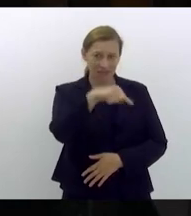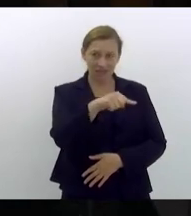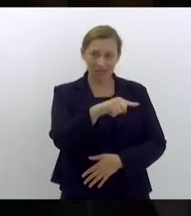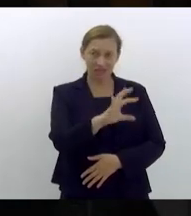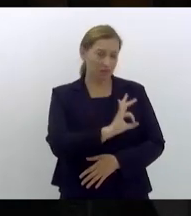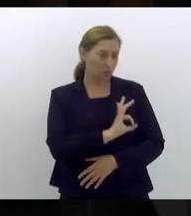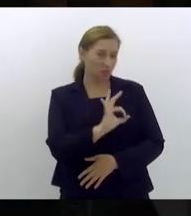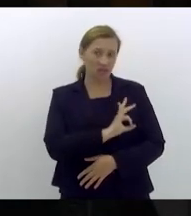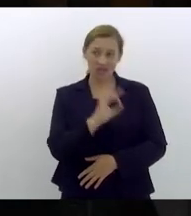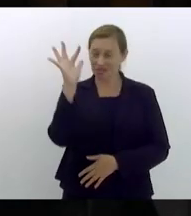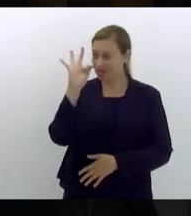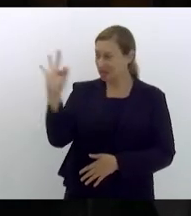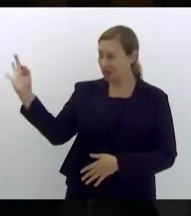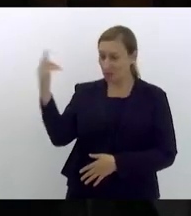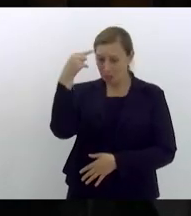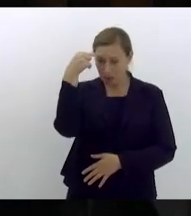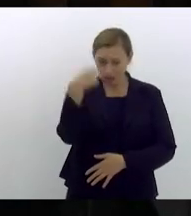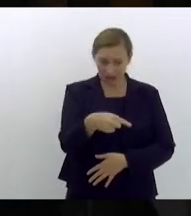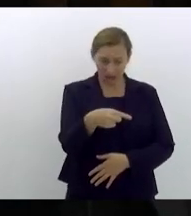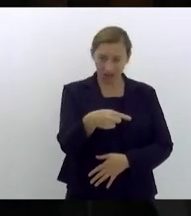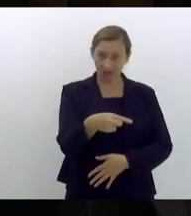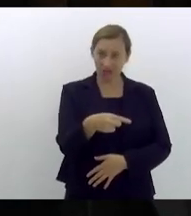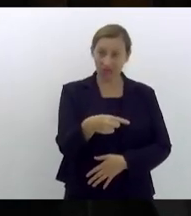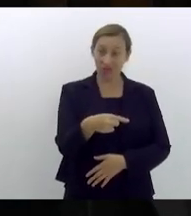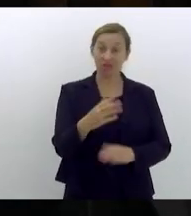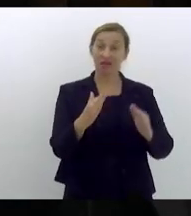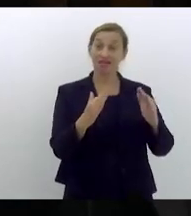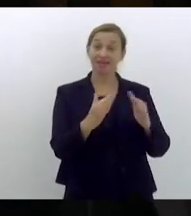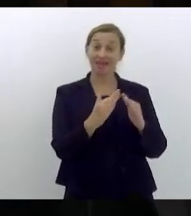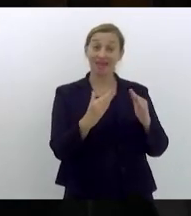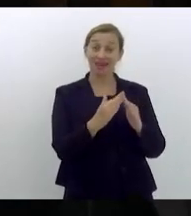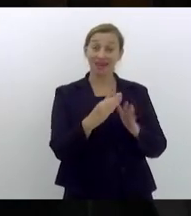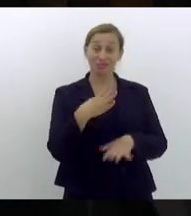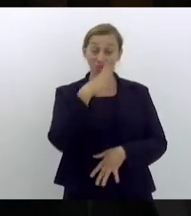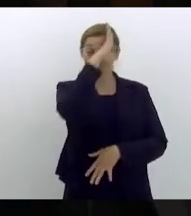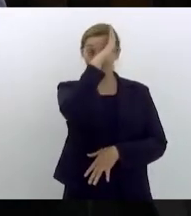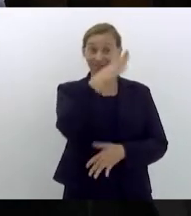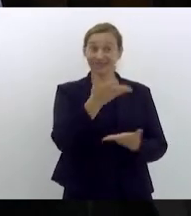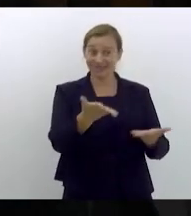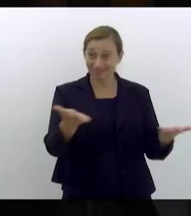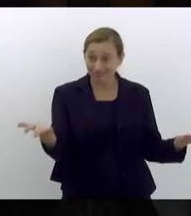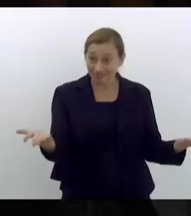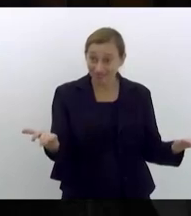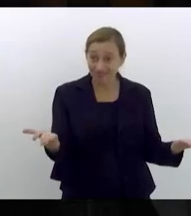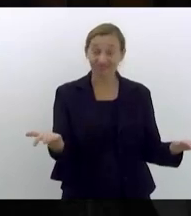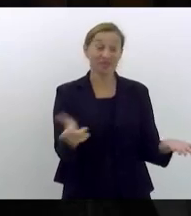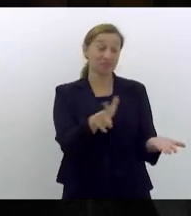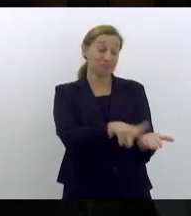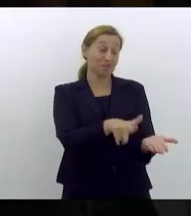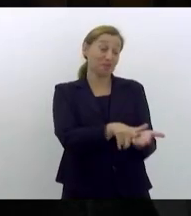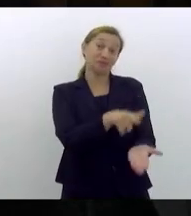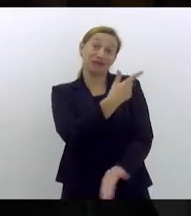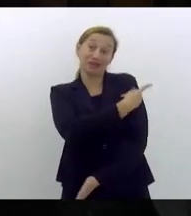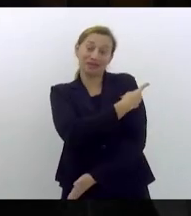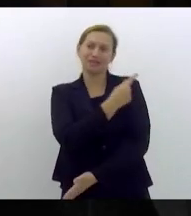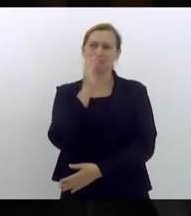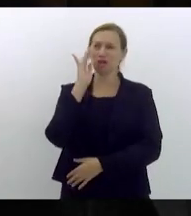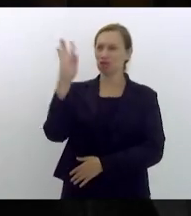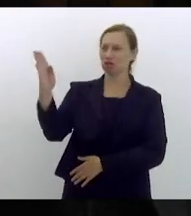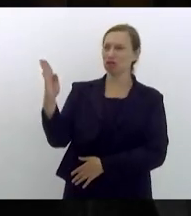federal ordenando a Polícia Federal vai fazer essa operação na casa do presidente bolsonaro Imagina ele